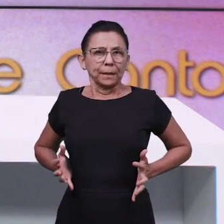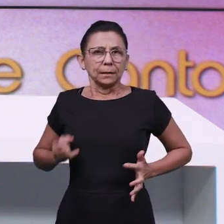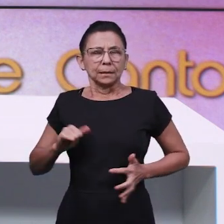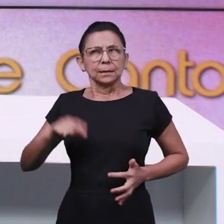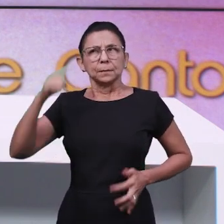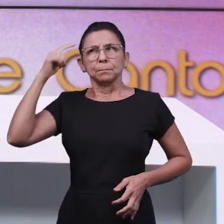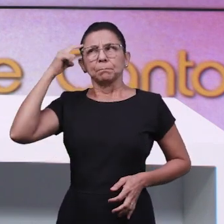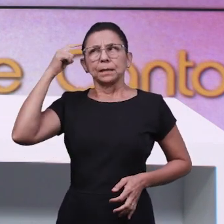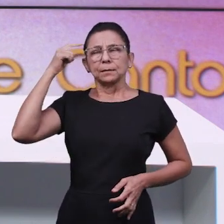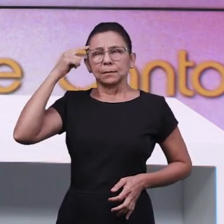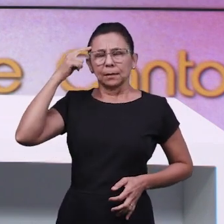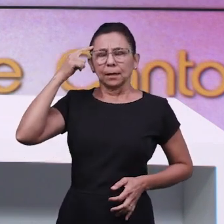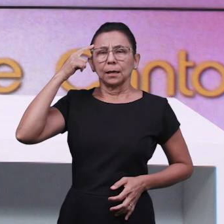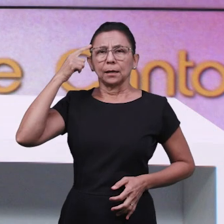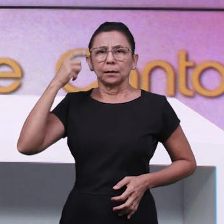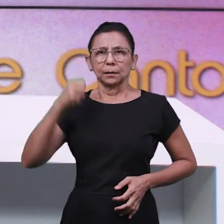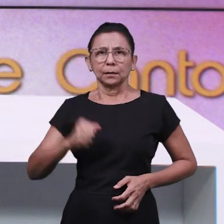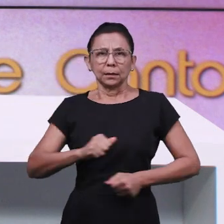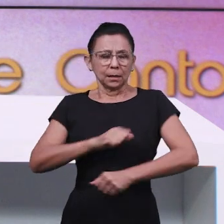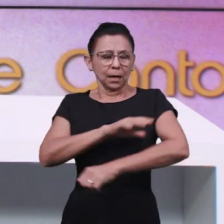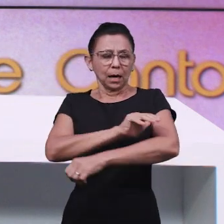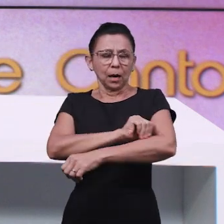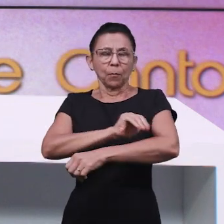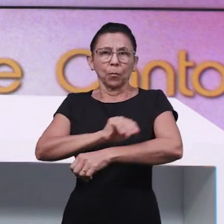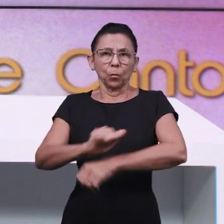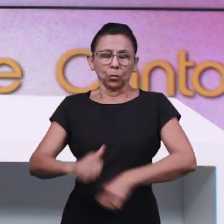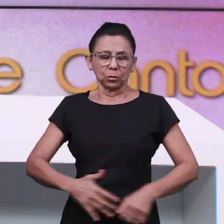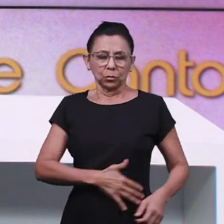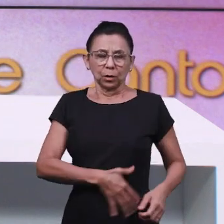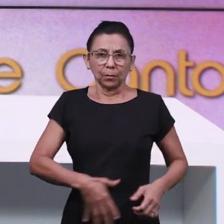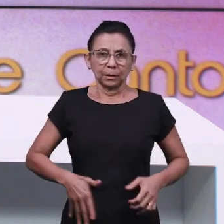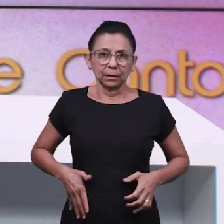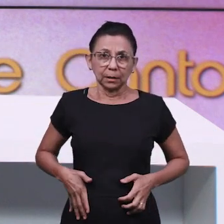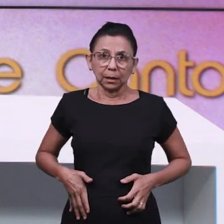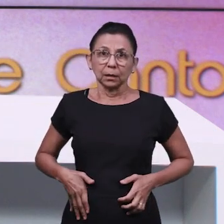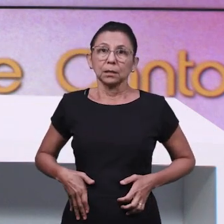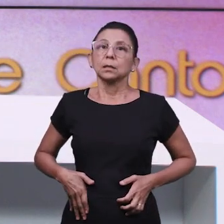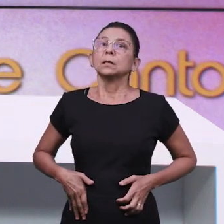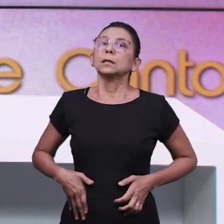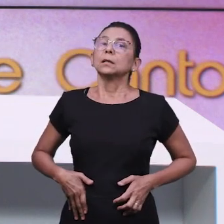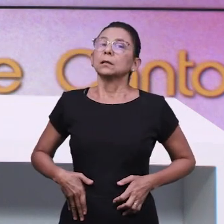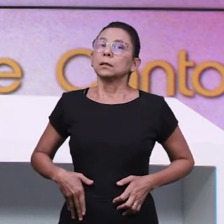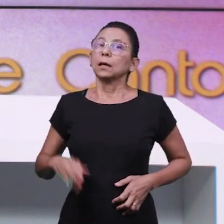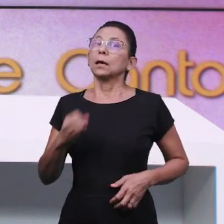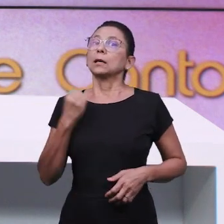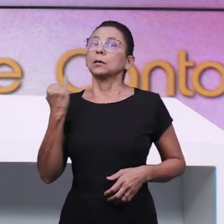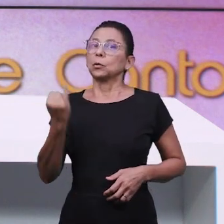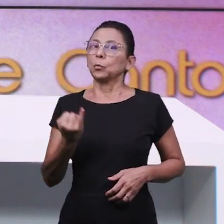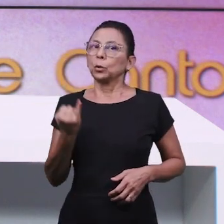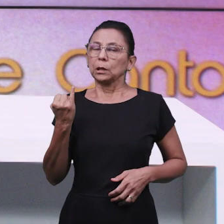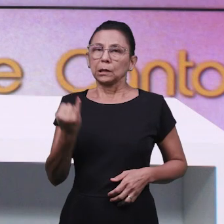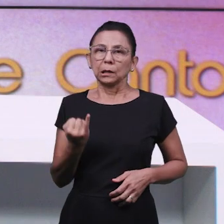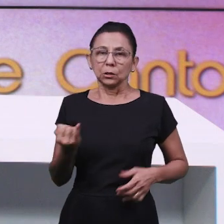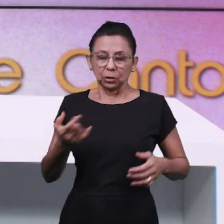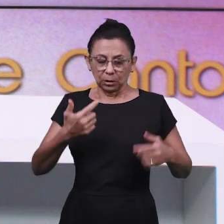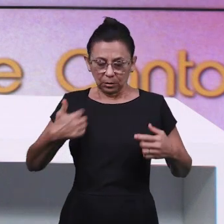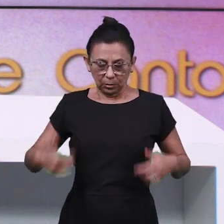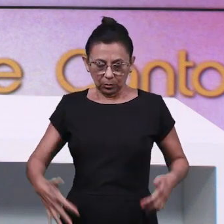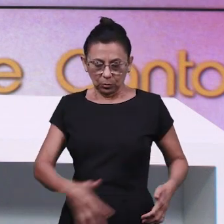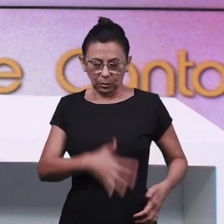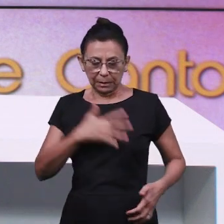eu pensei que a musculatura abdominal também vai participar, ou seja, nada é